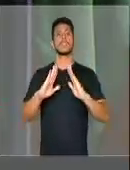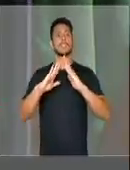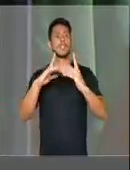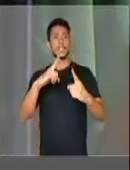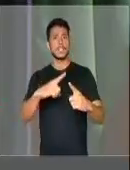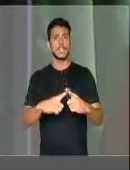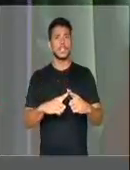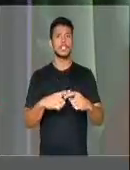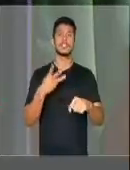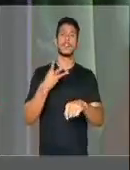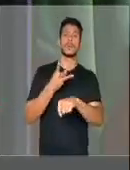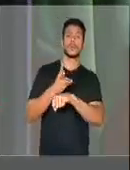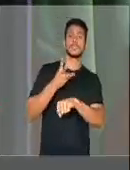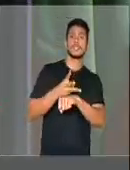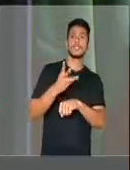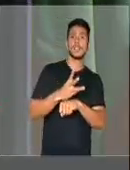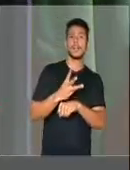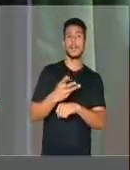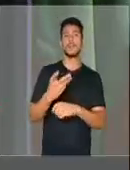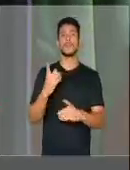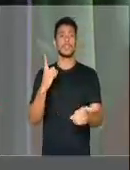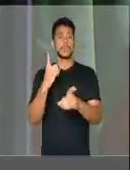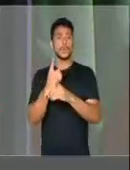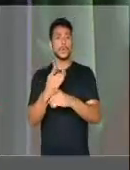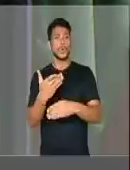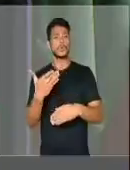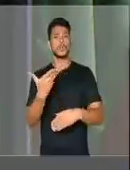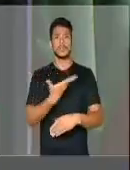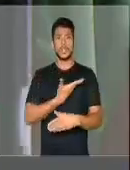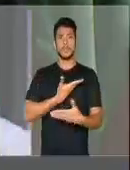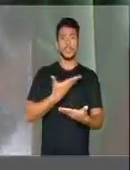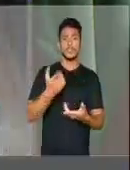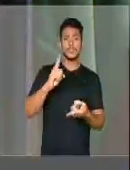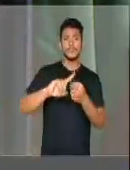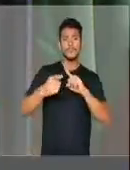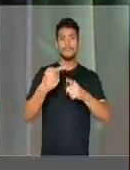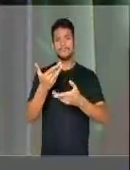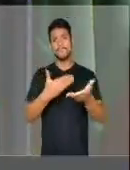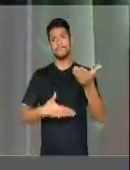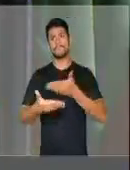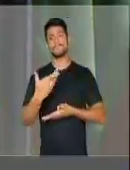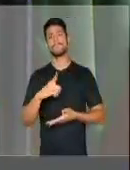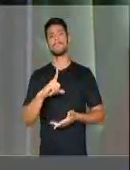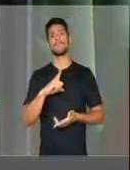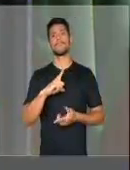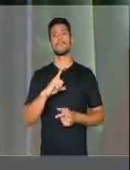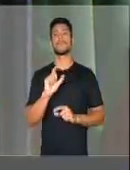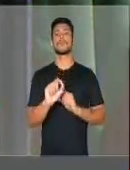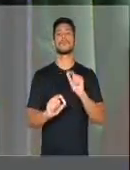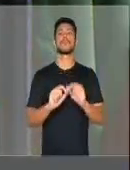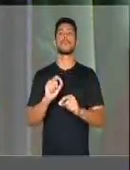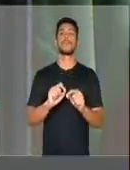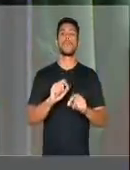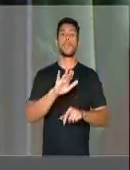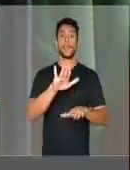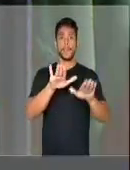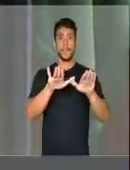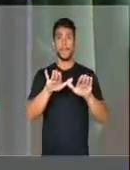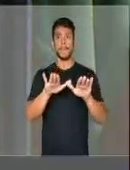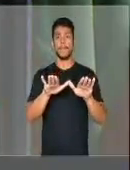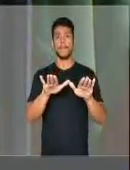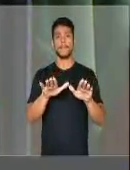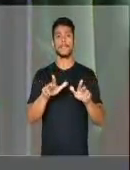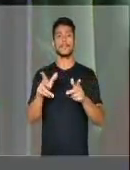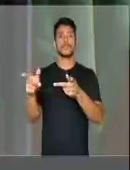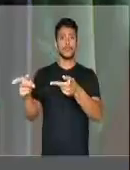igrejas, nos encontros de amigos, no futebol, a polêmica envolvendo o chamamento público